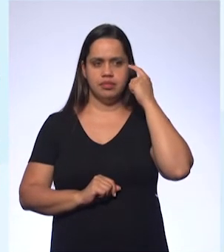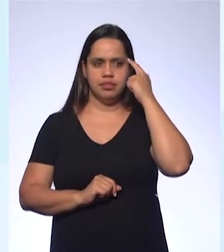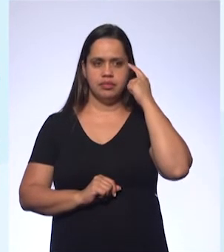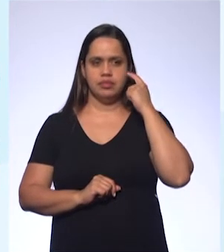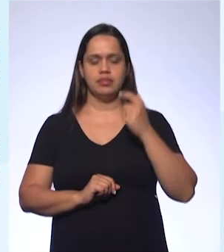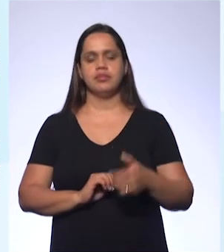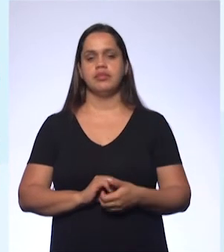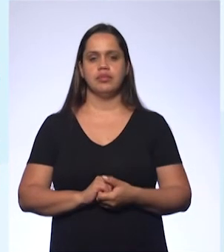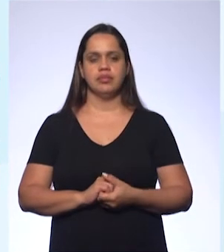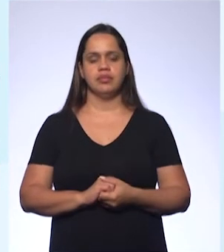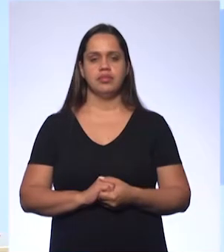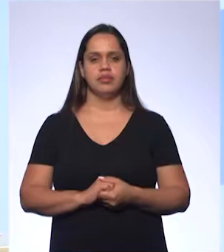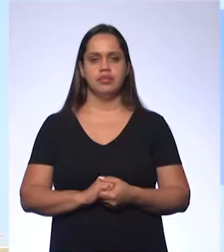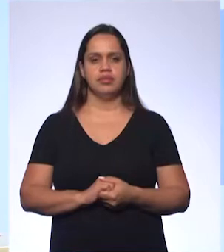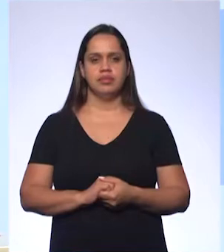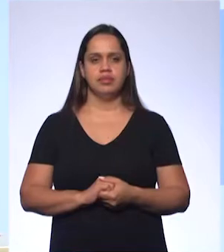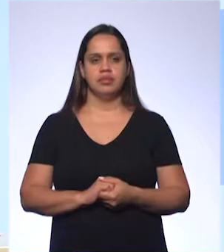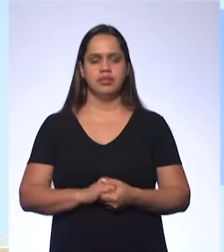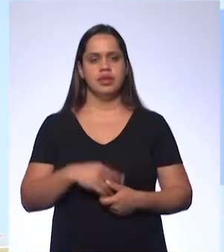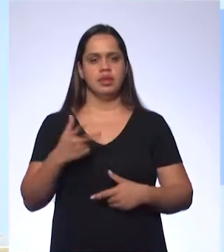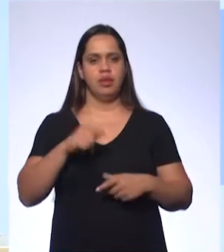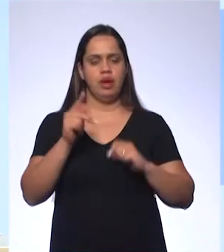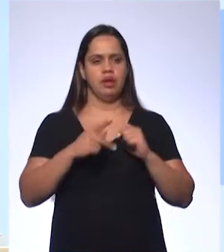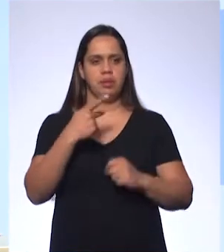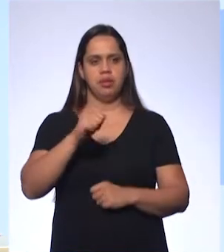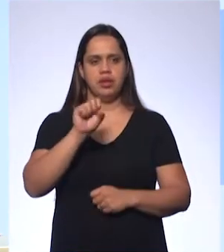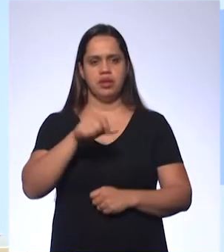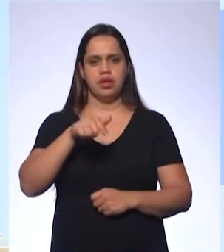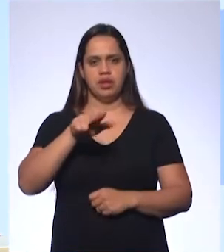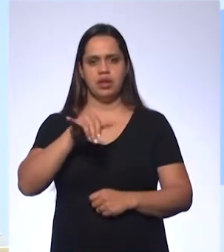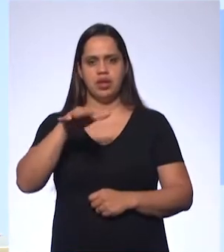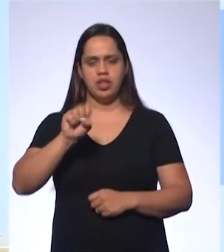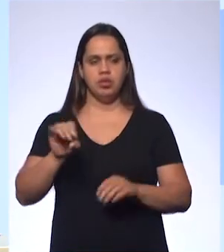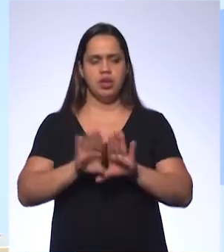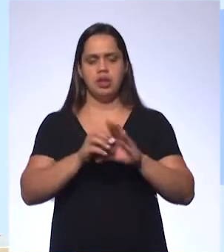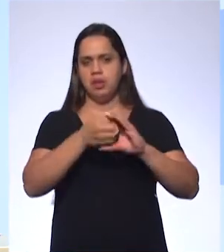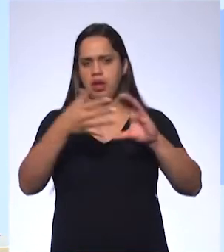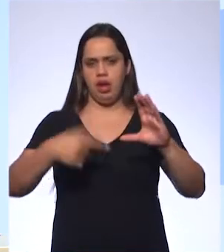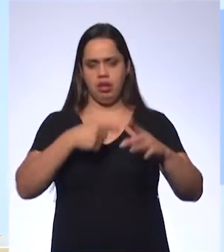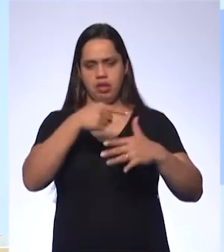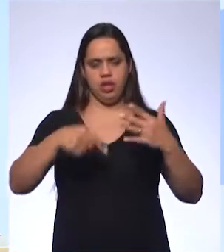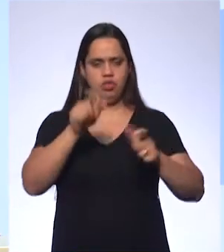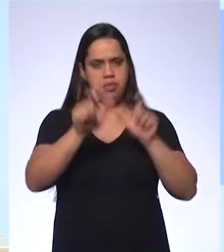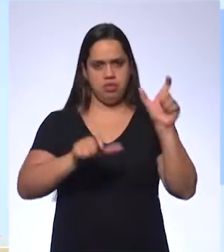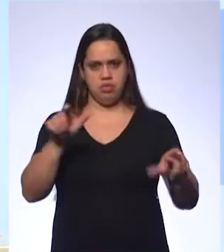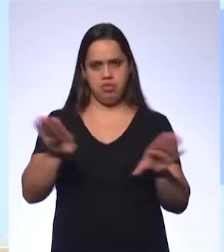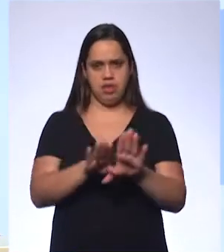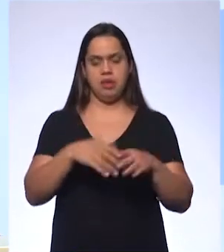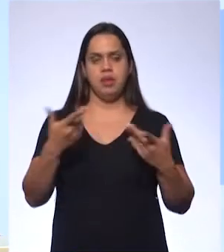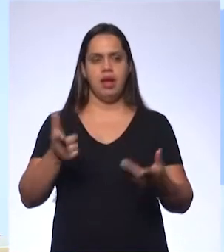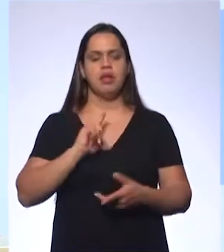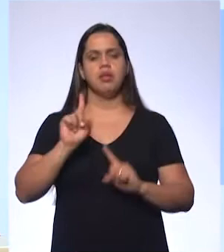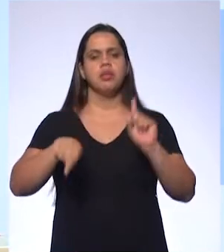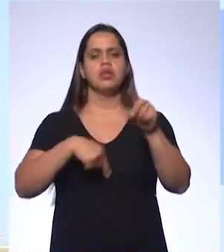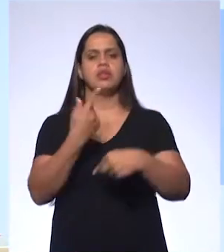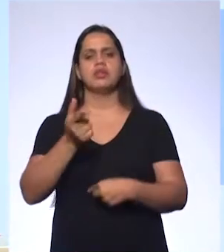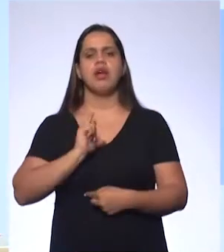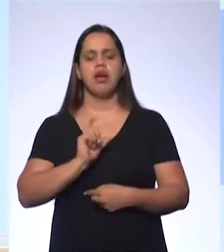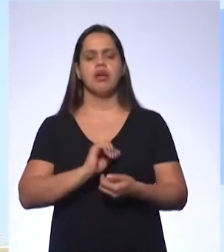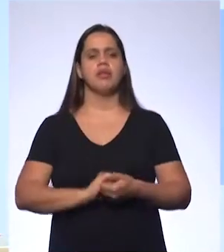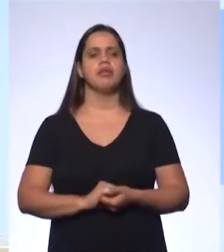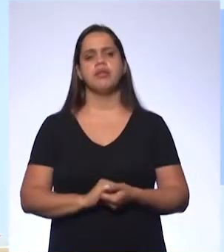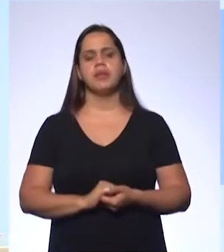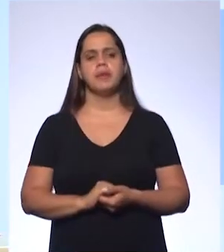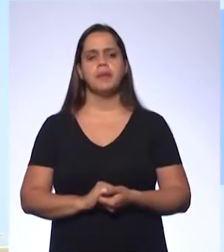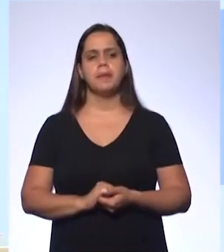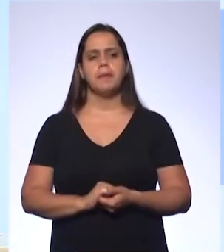their characters. Então, o psiquismo e as suas características também, os seus personagens. E aí a gente tem os Great Forerunners, né, que são os